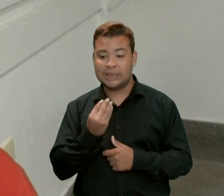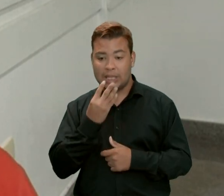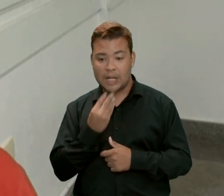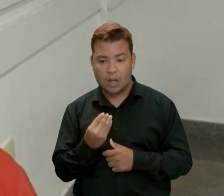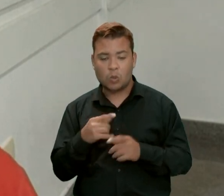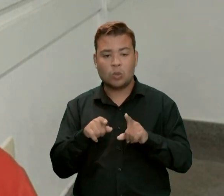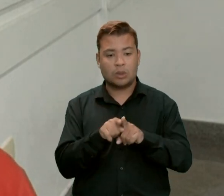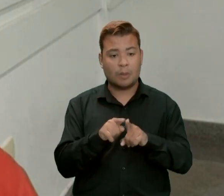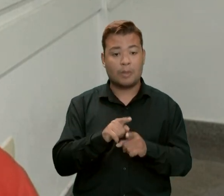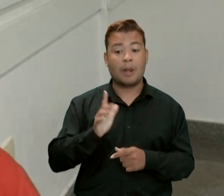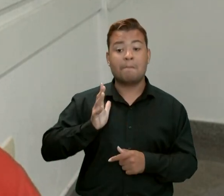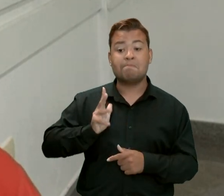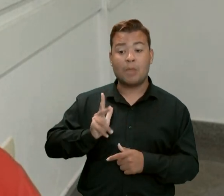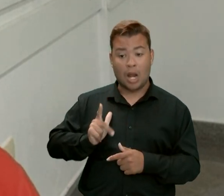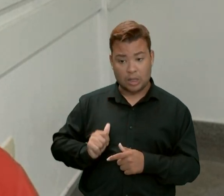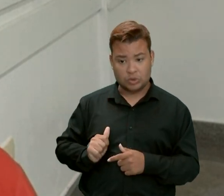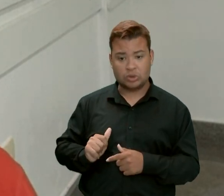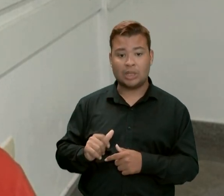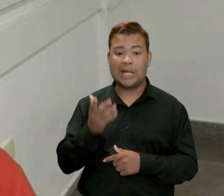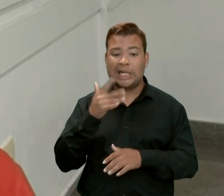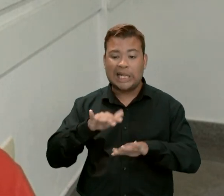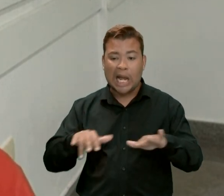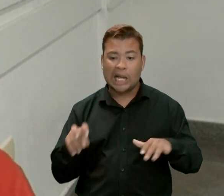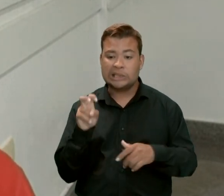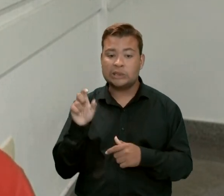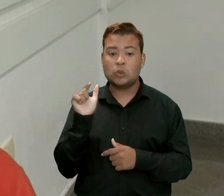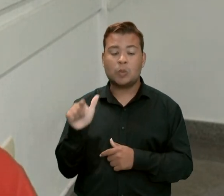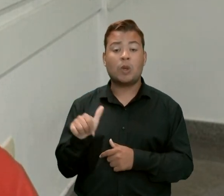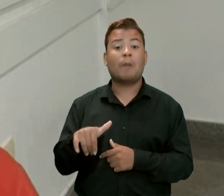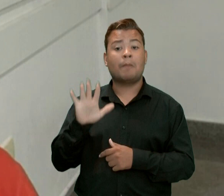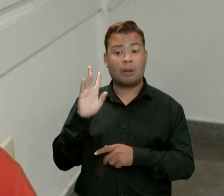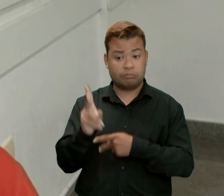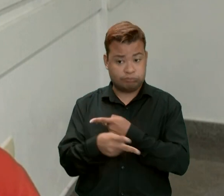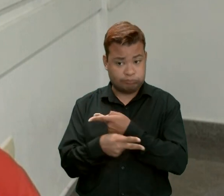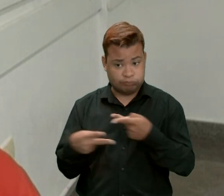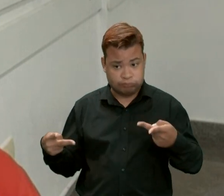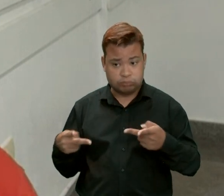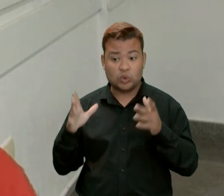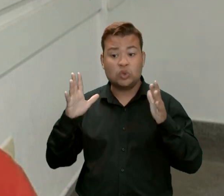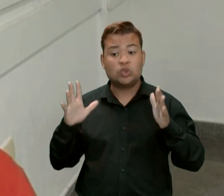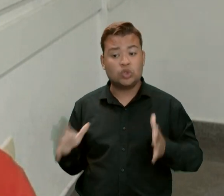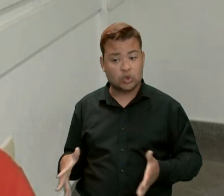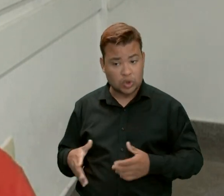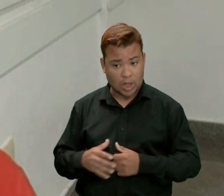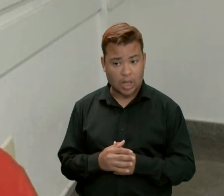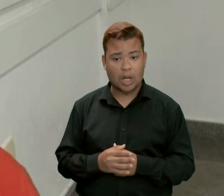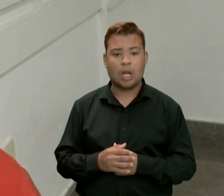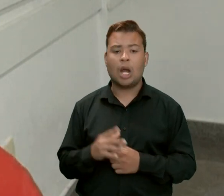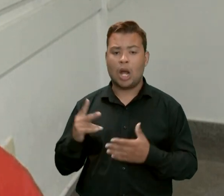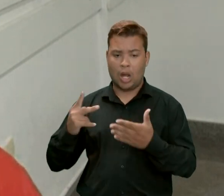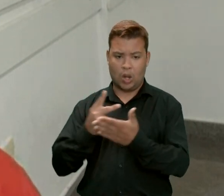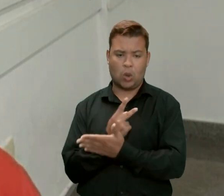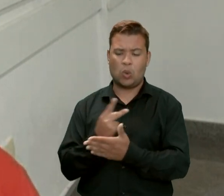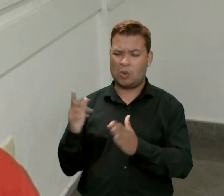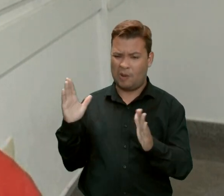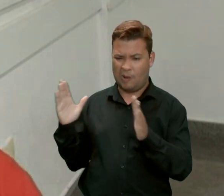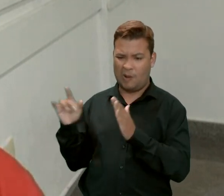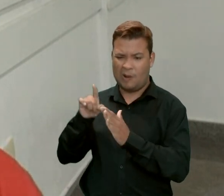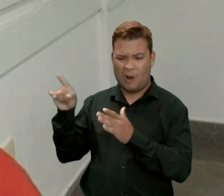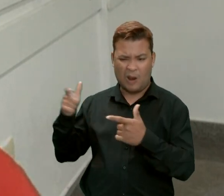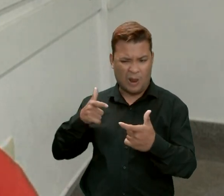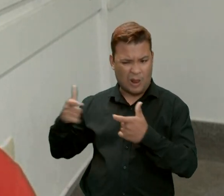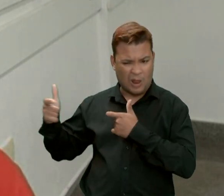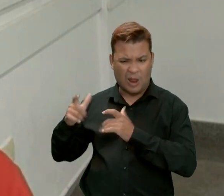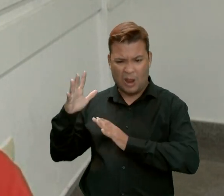Palestina, que são mais de 5.000 crianças que perderam a vida nesses dias de hoje, nesse conflito terrível,